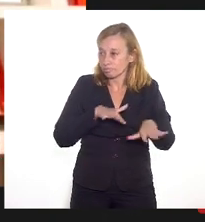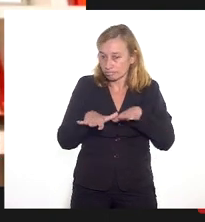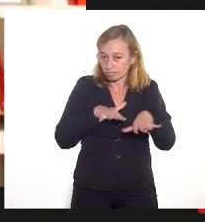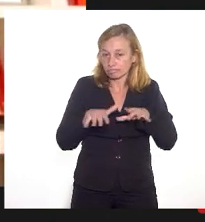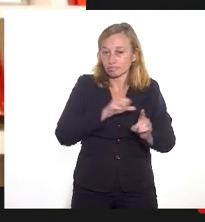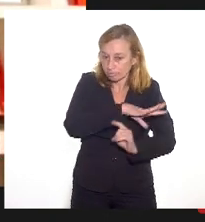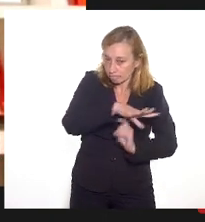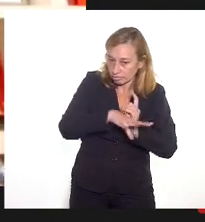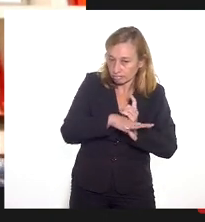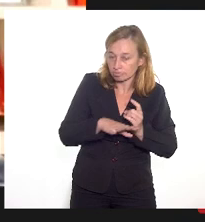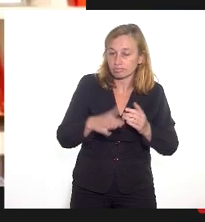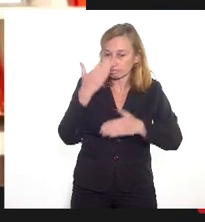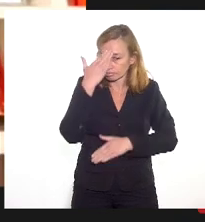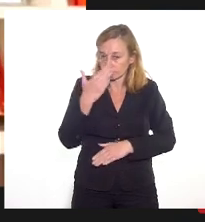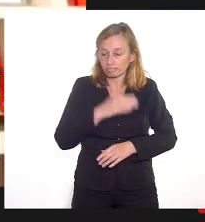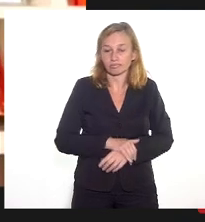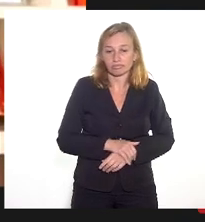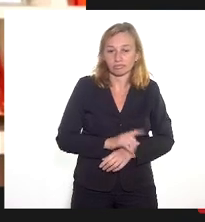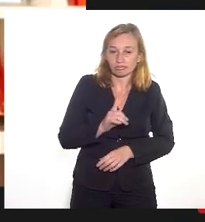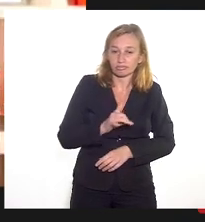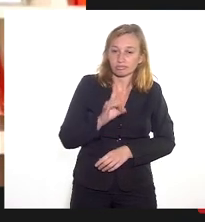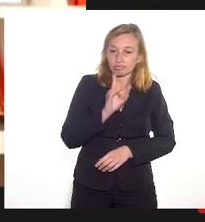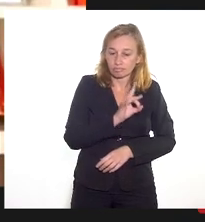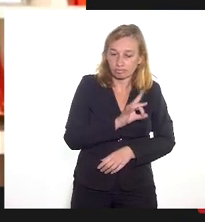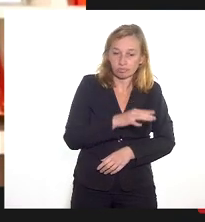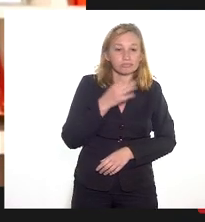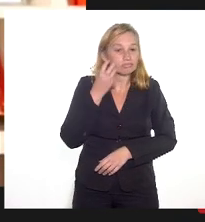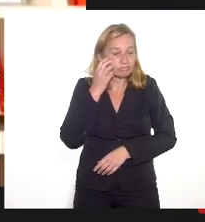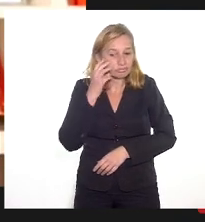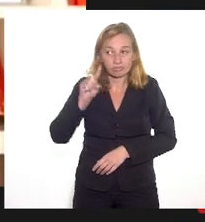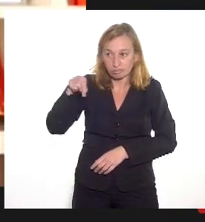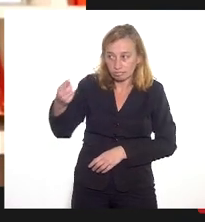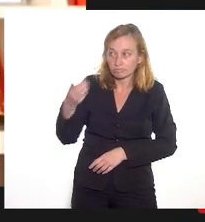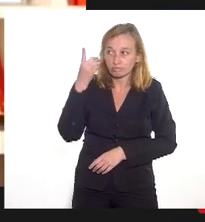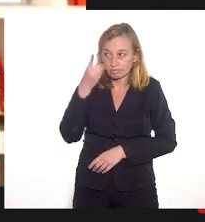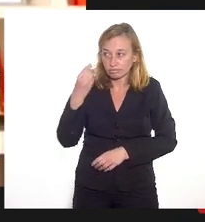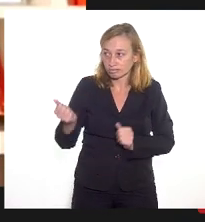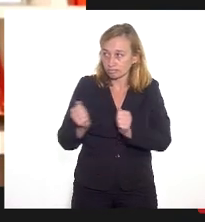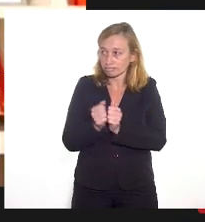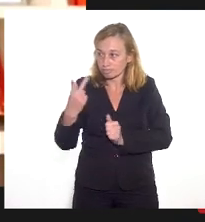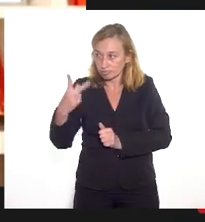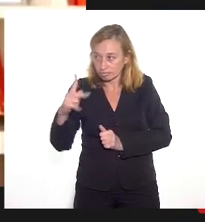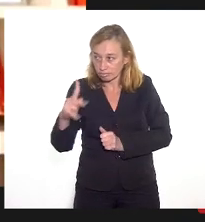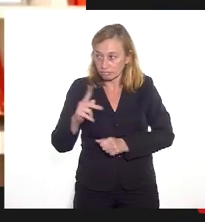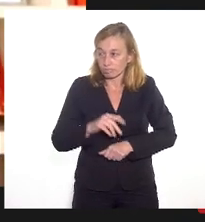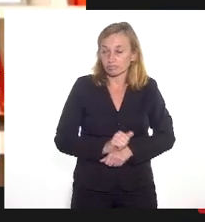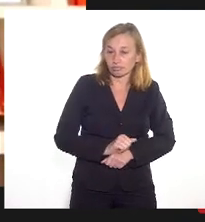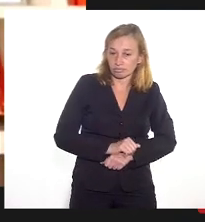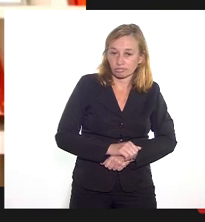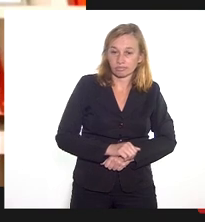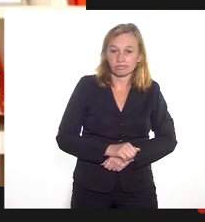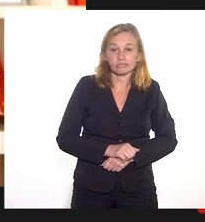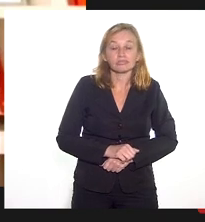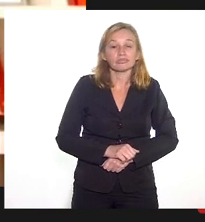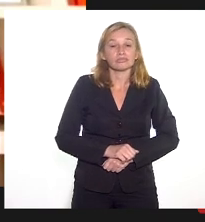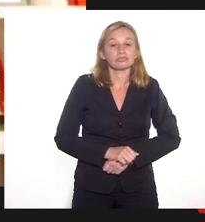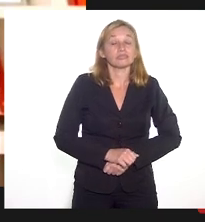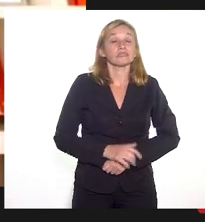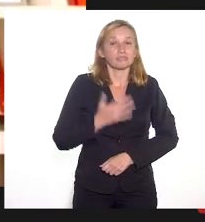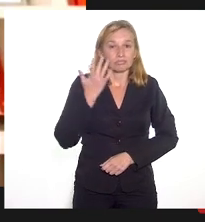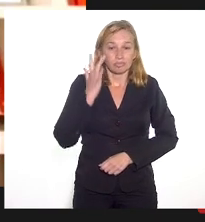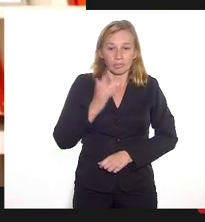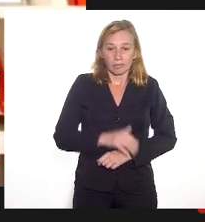social tem a agradecer, e não só o Valdec, como aos outros 8 deputados que estão aí ao lado dele, participando dessa frente. Eu